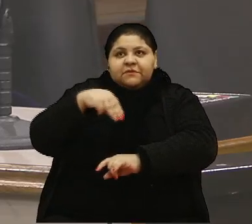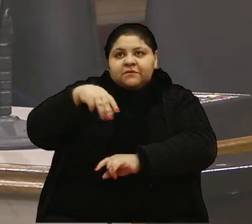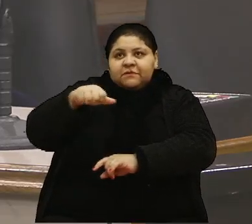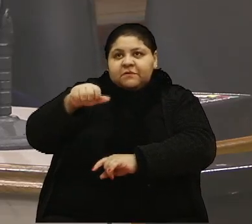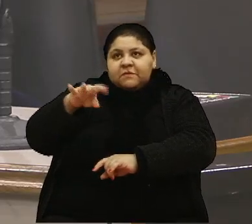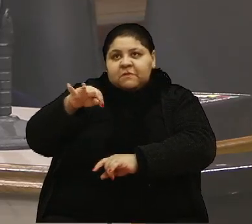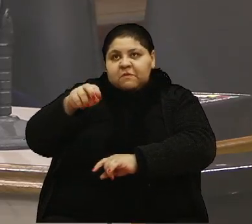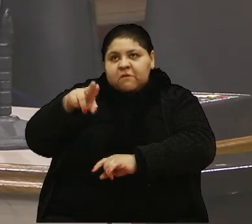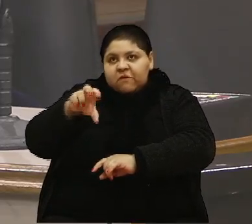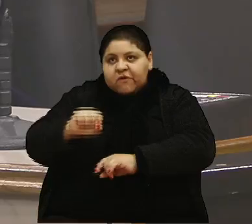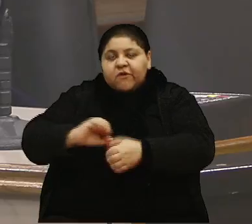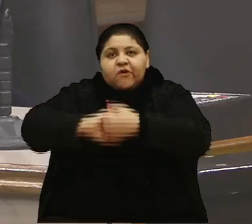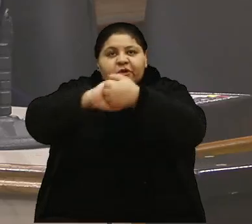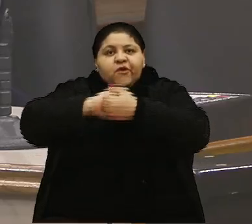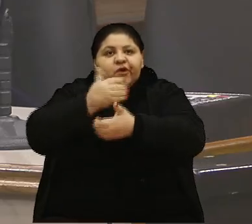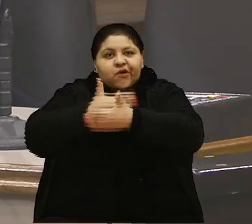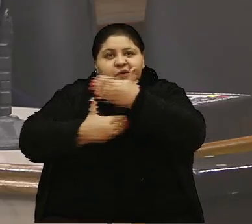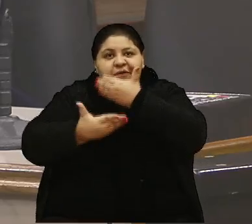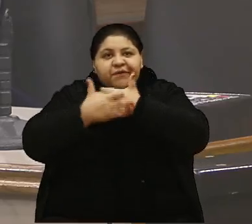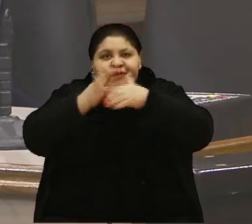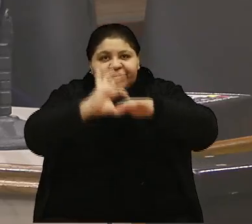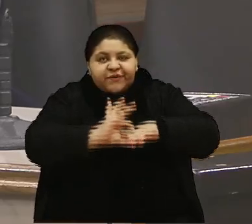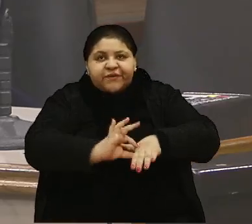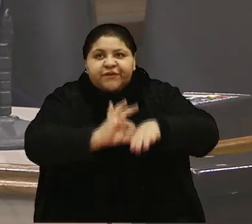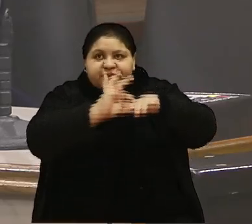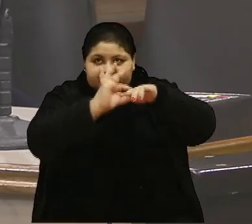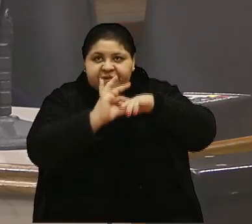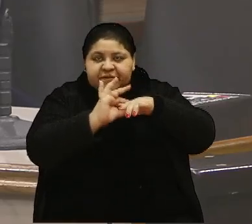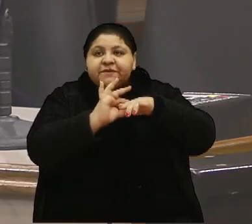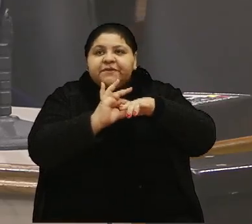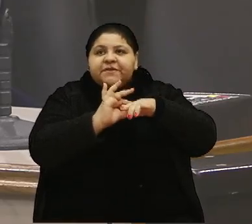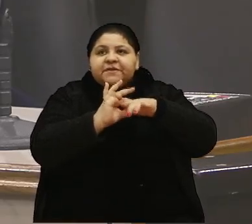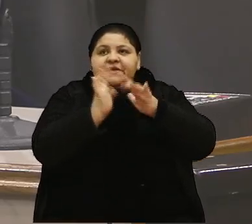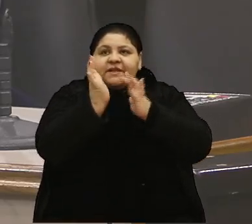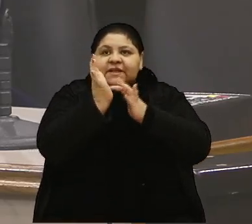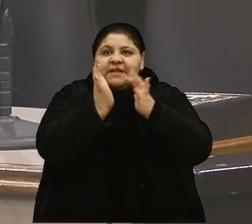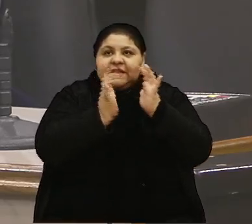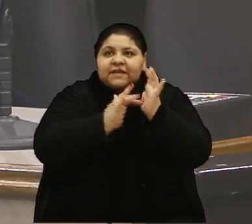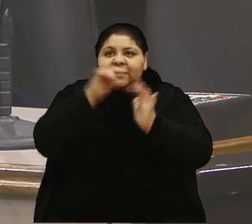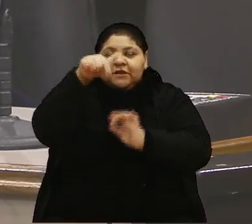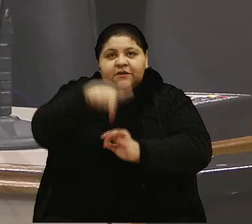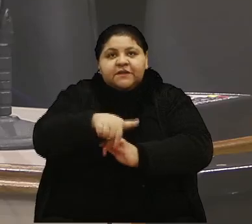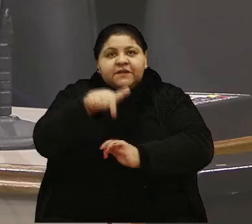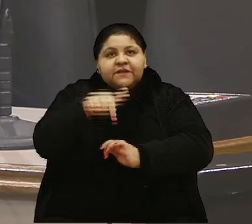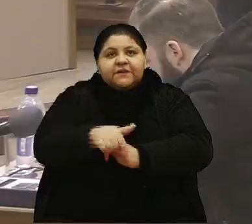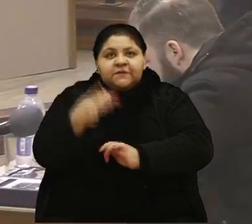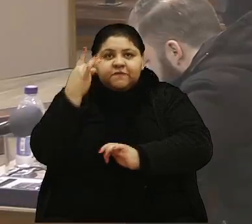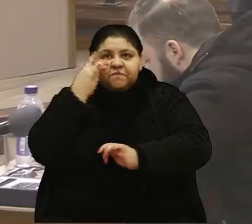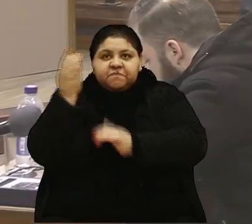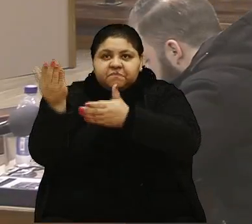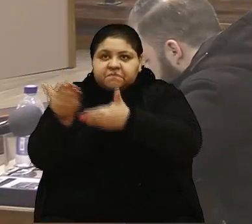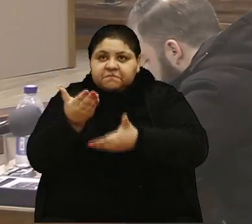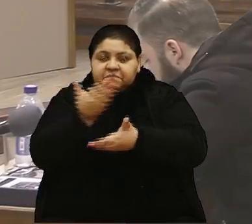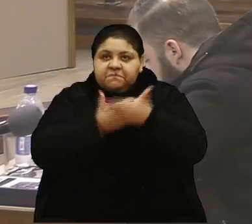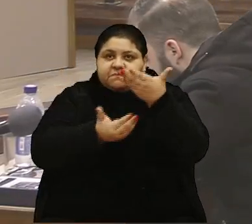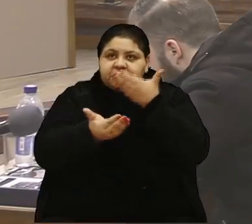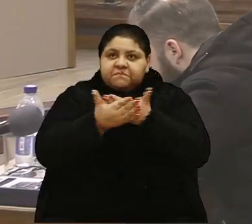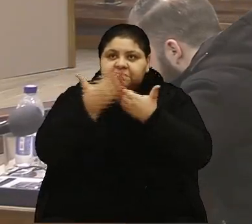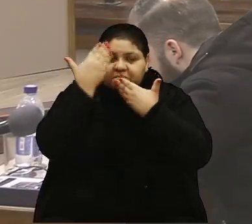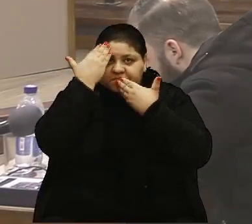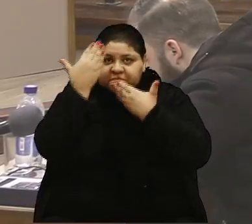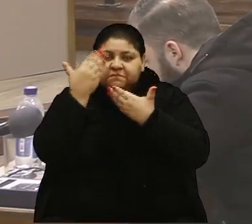as demais lideranças eclesiásticas aqui presentes e dar as boas-vindas a todos.